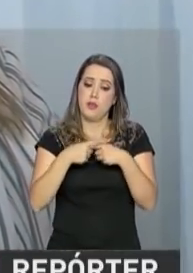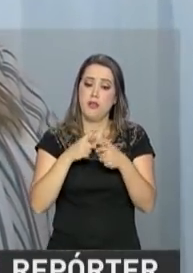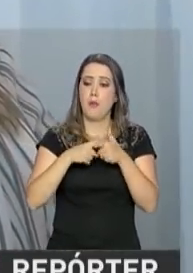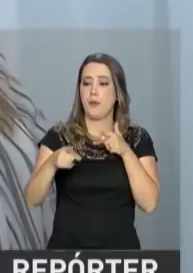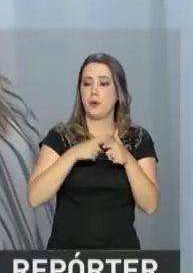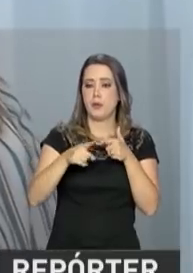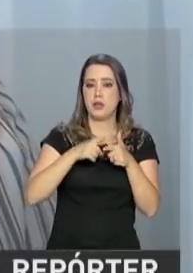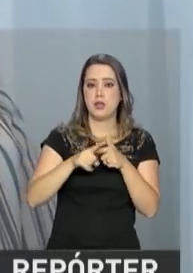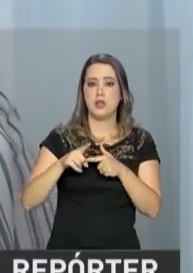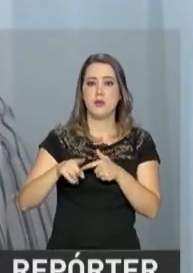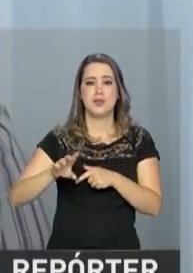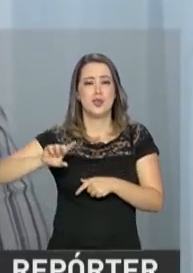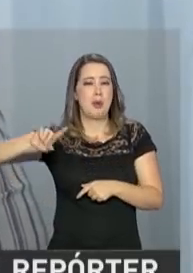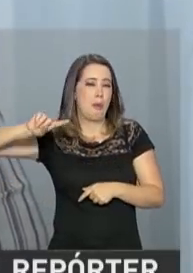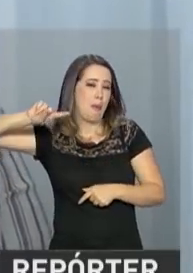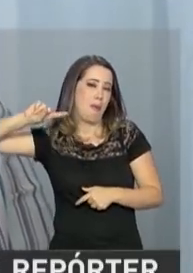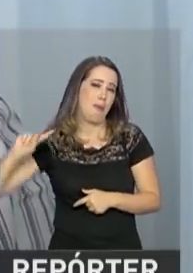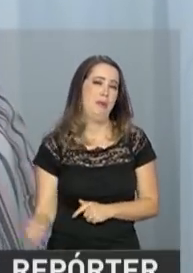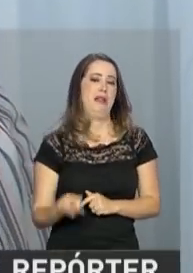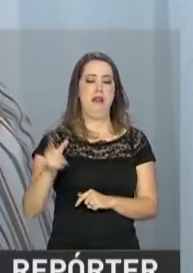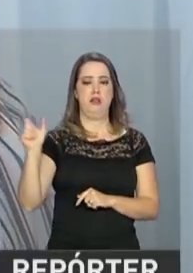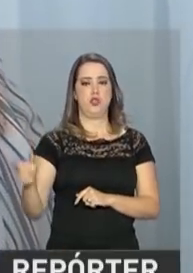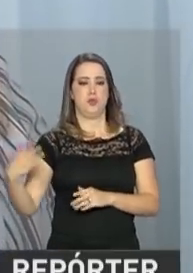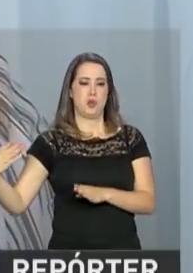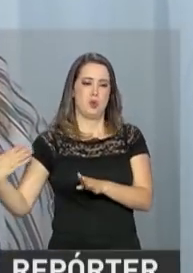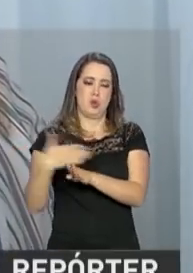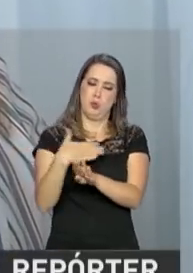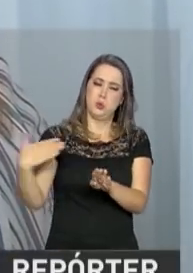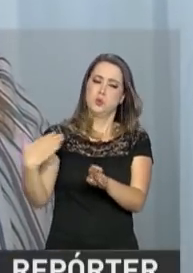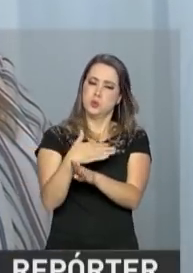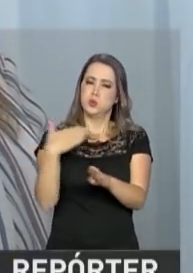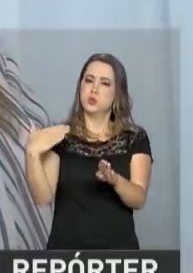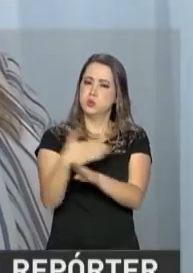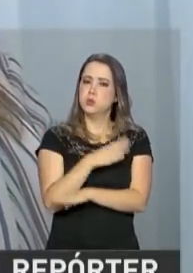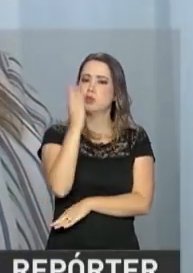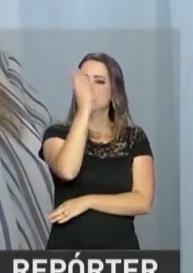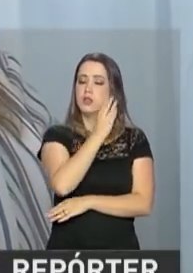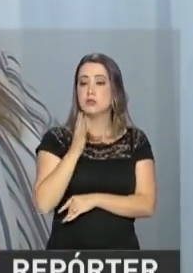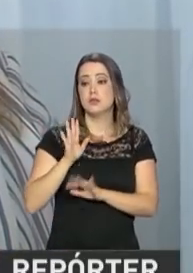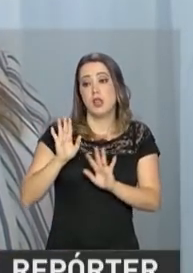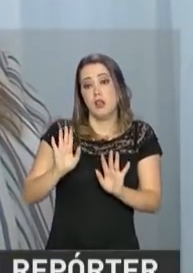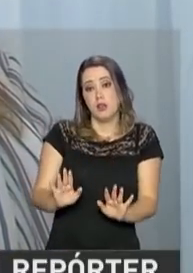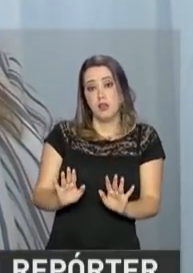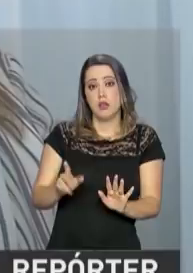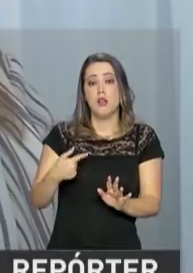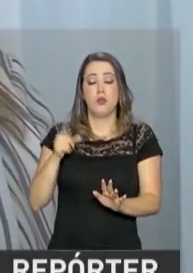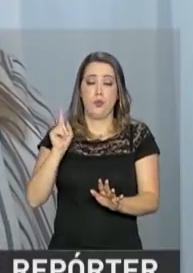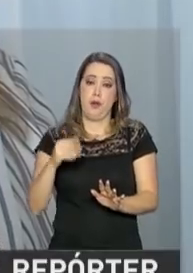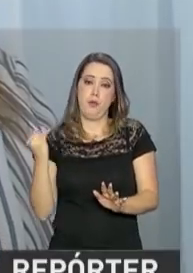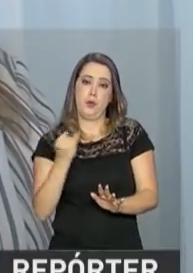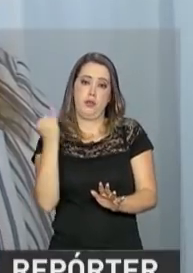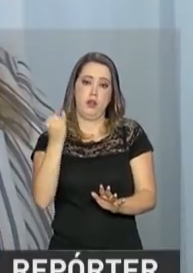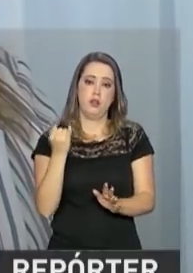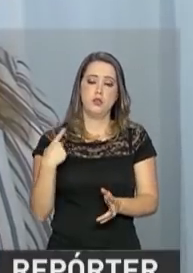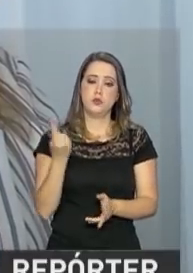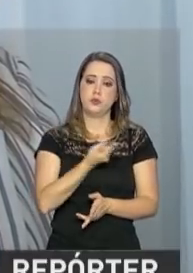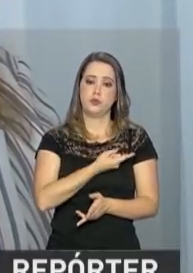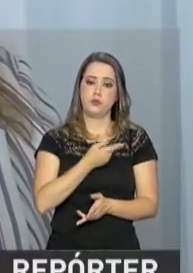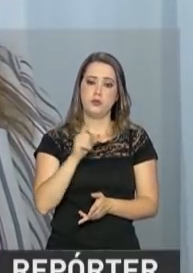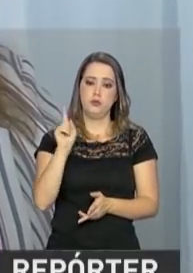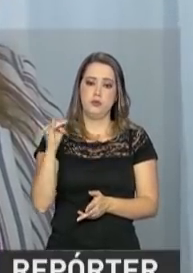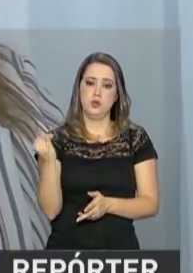milhares de pessoas que vão chegando e evidentemente um um tópico importante é o